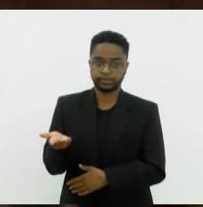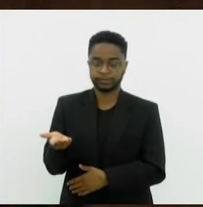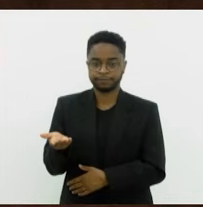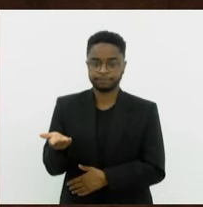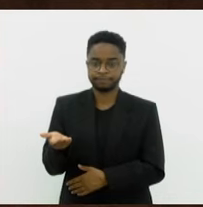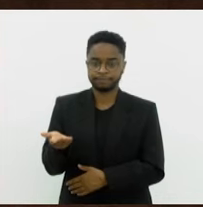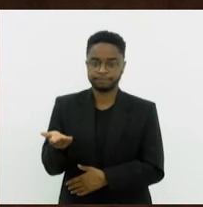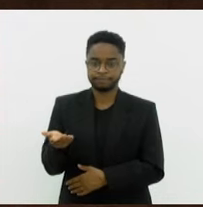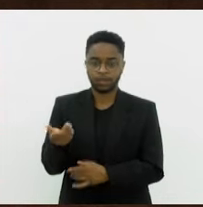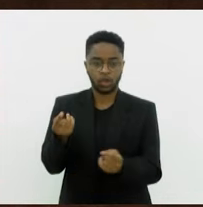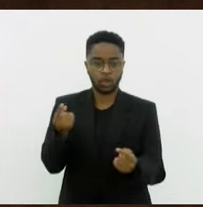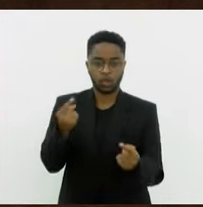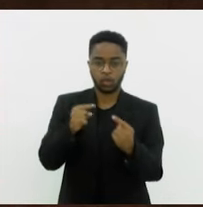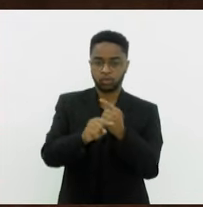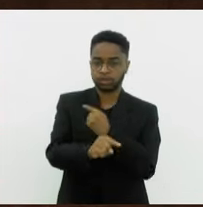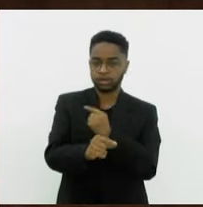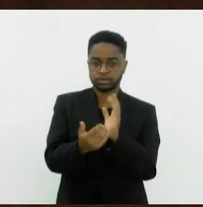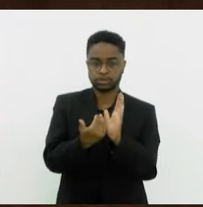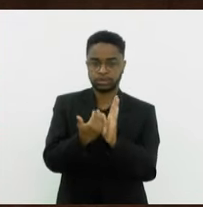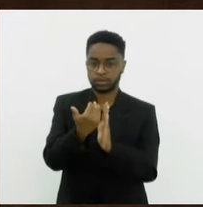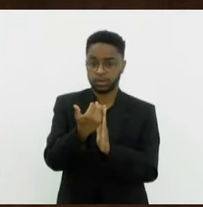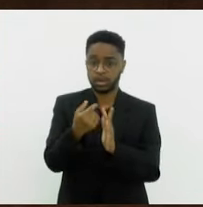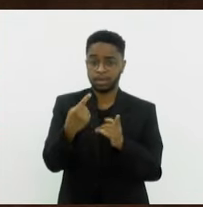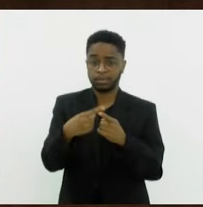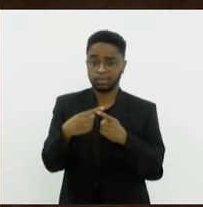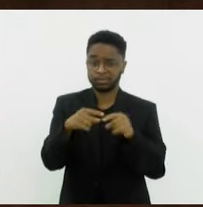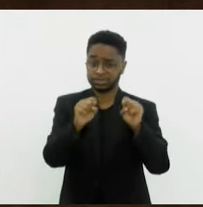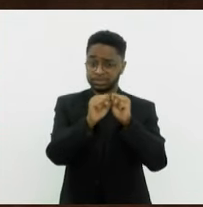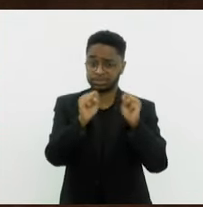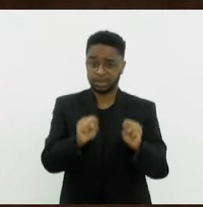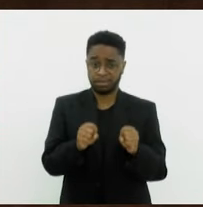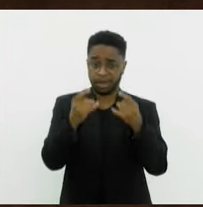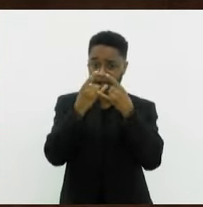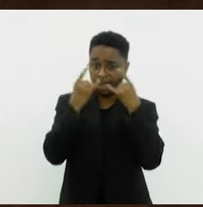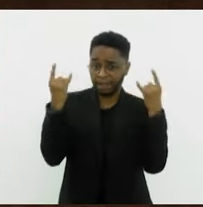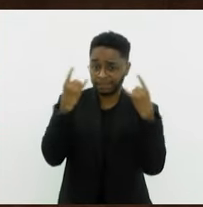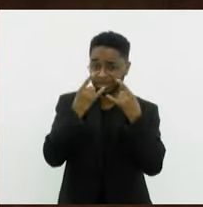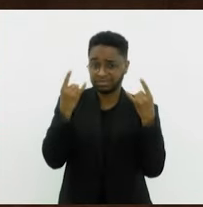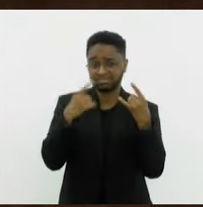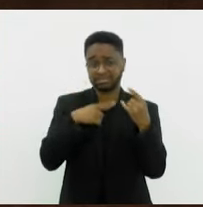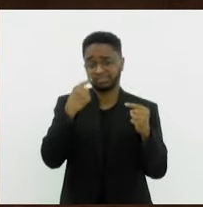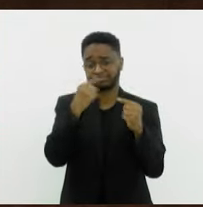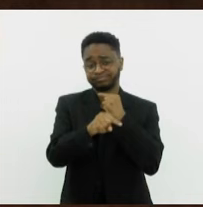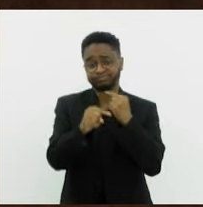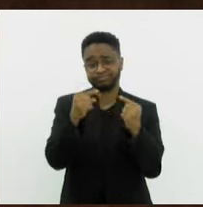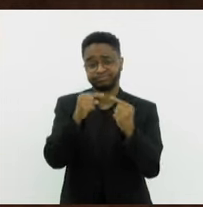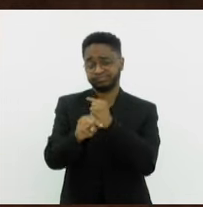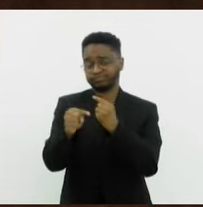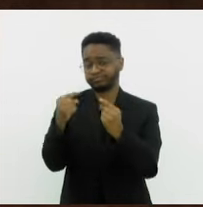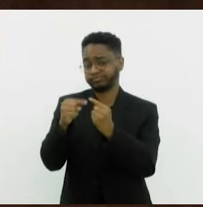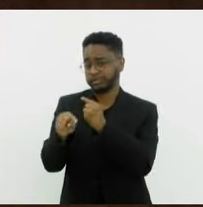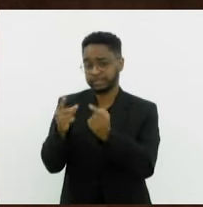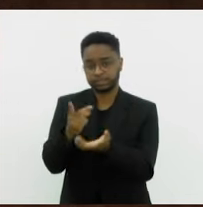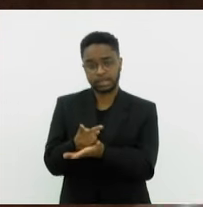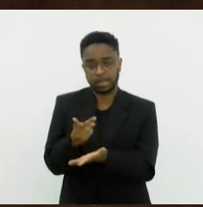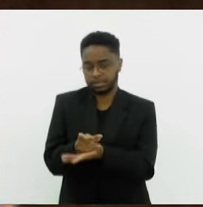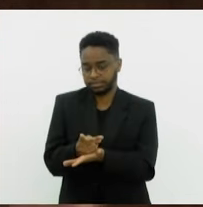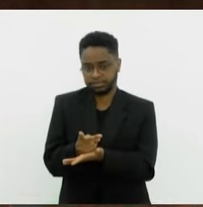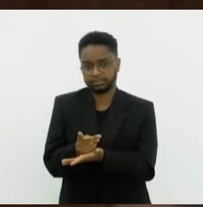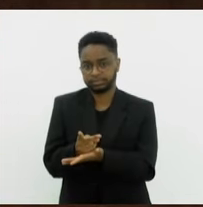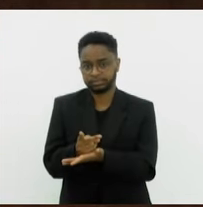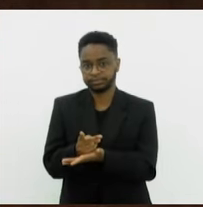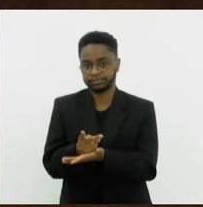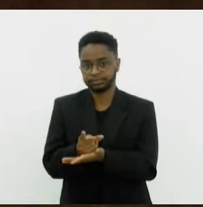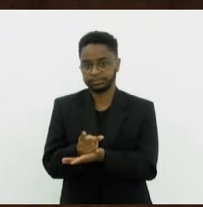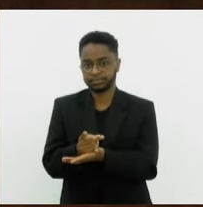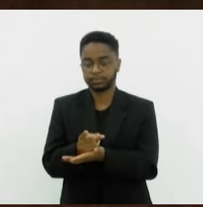uma grande contradição. No sistema capitalista, contradições sempre haverão, mas